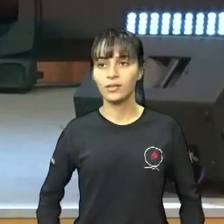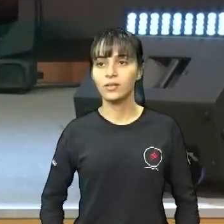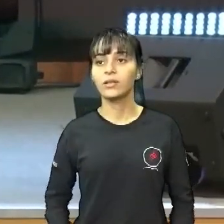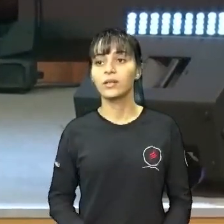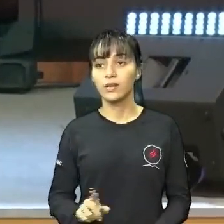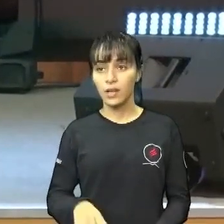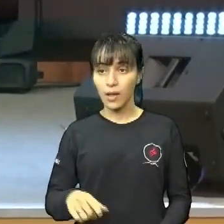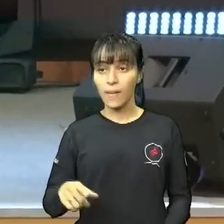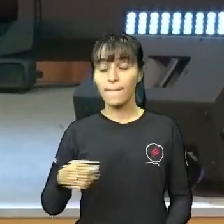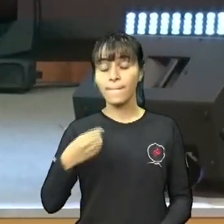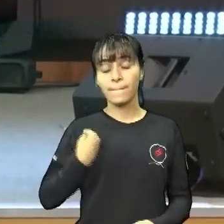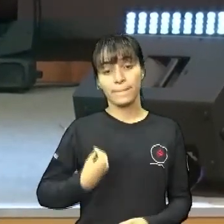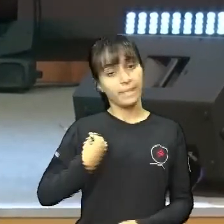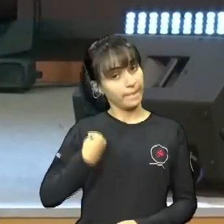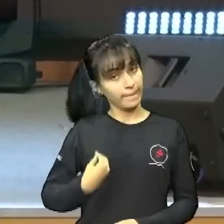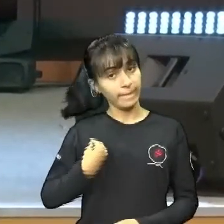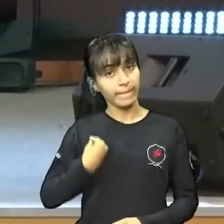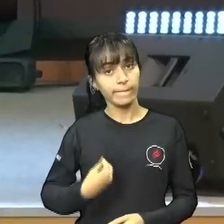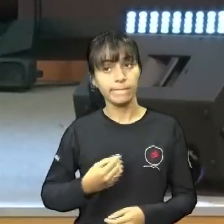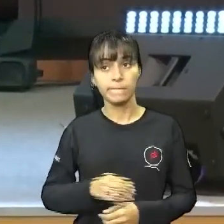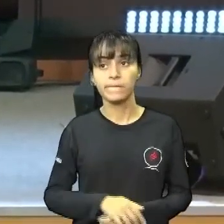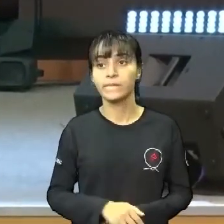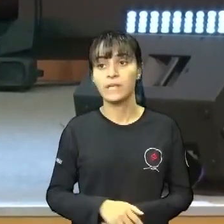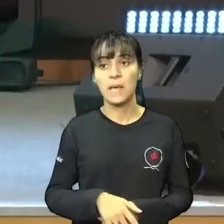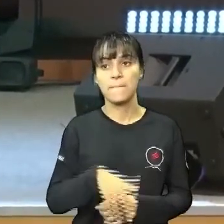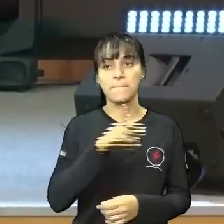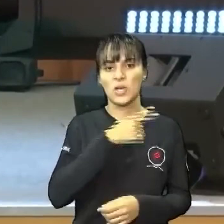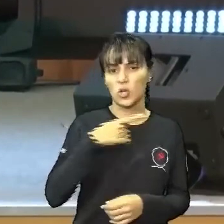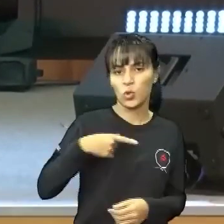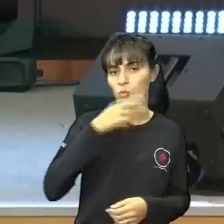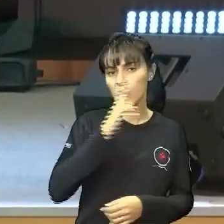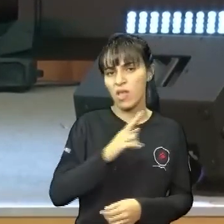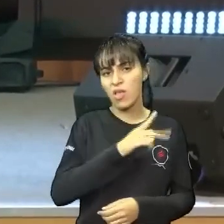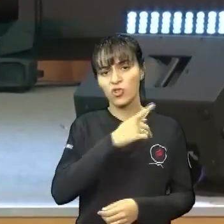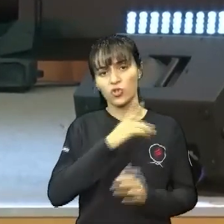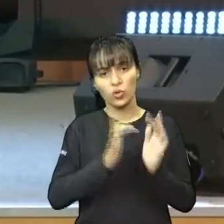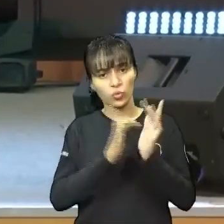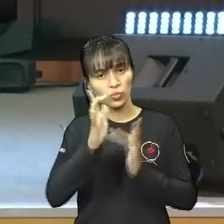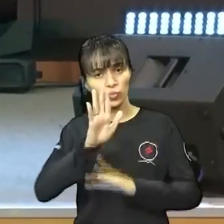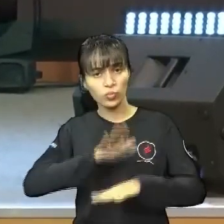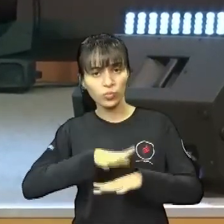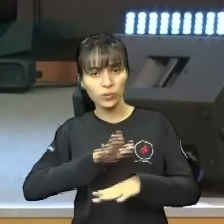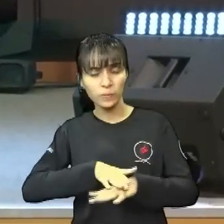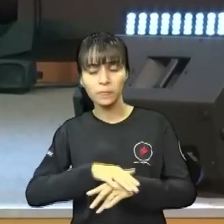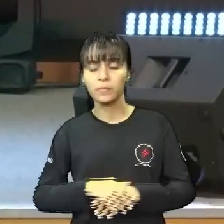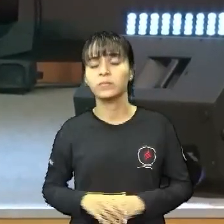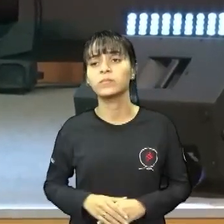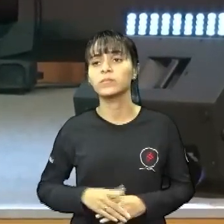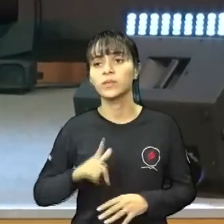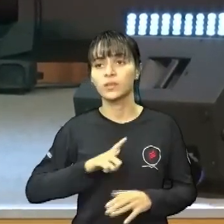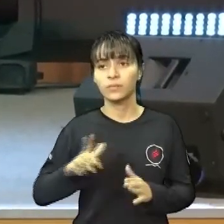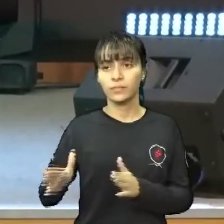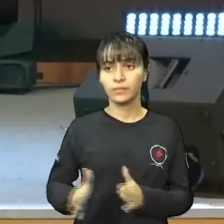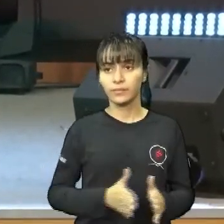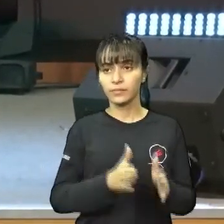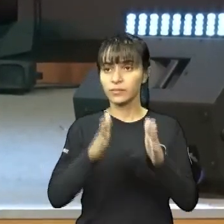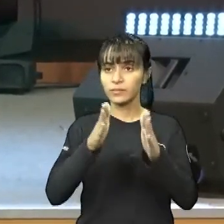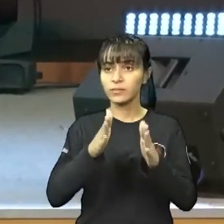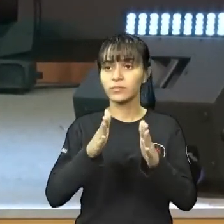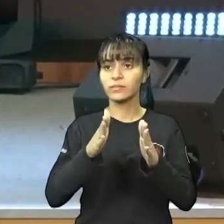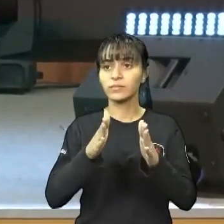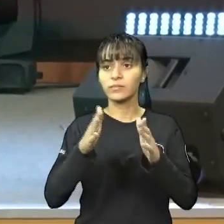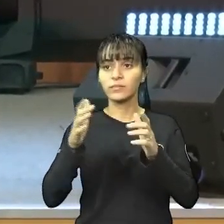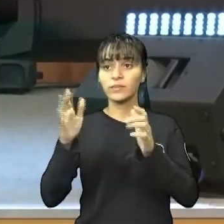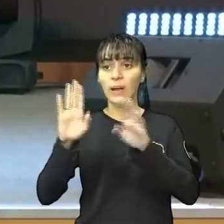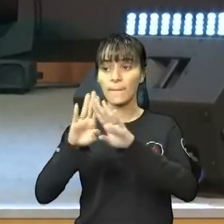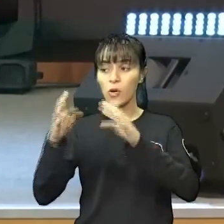perdição Disse Jesus não é pastor que tá falando é Jesus a um caminho que a porta